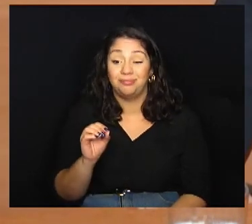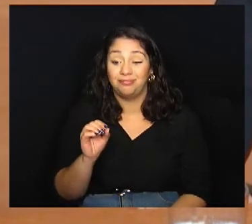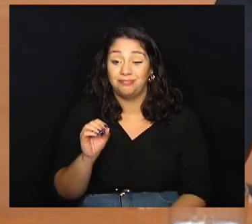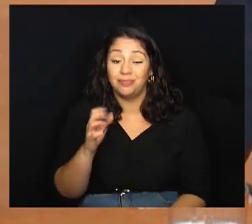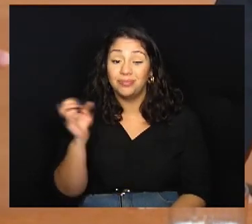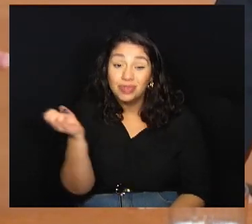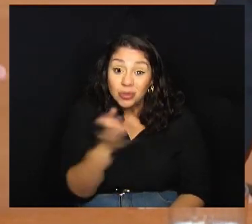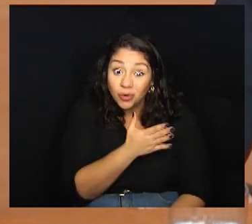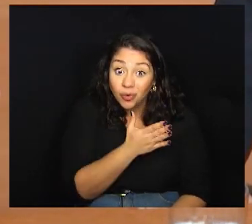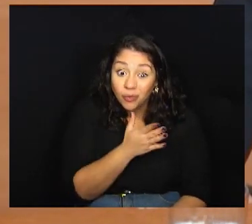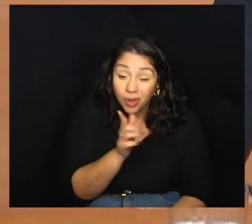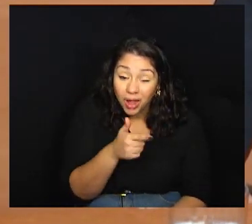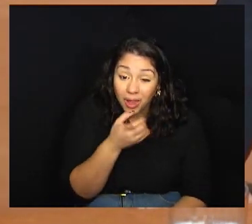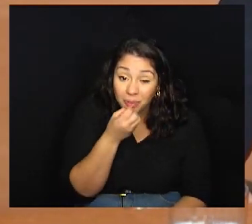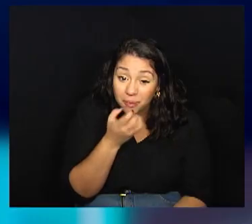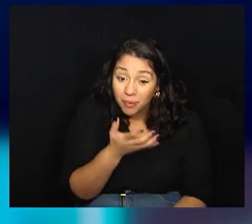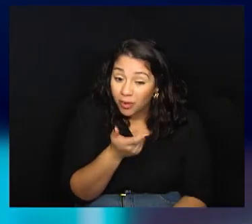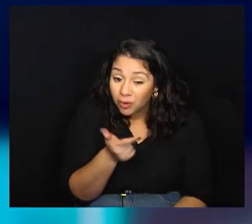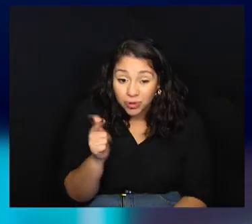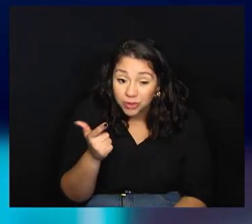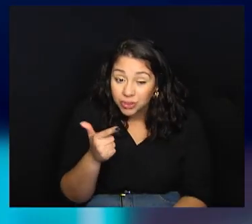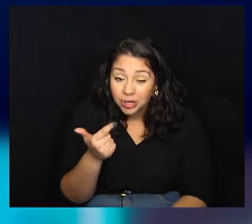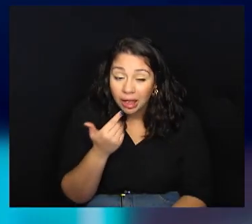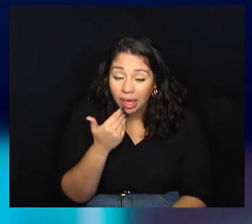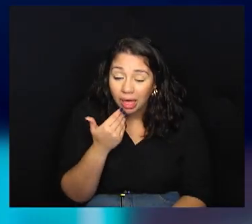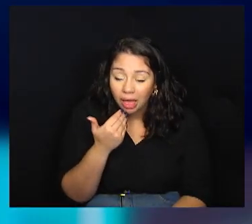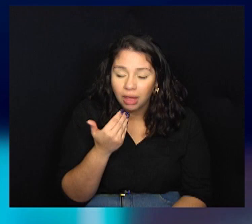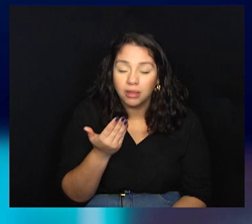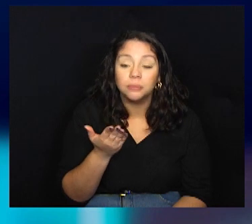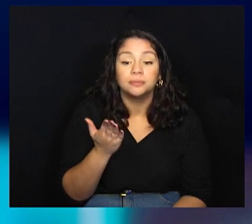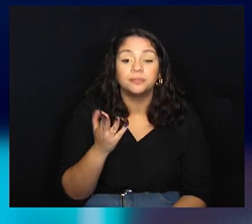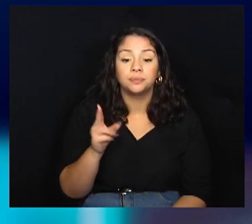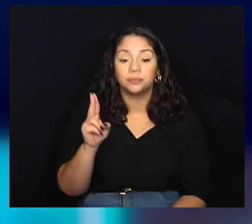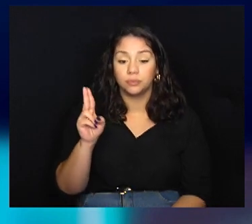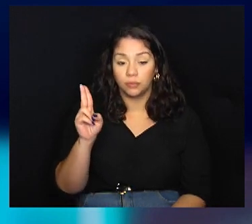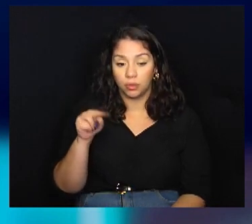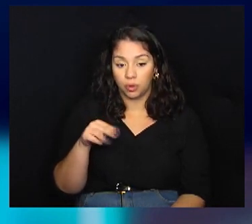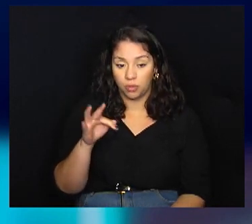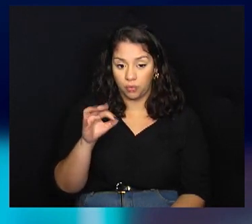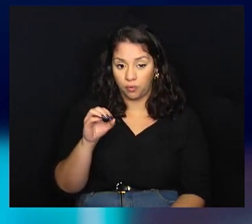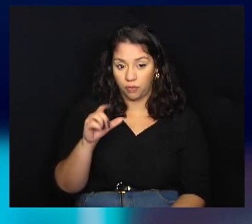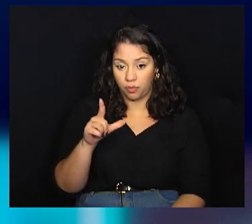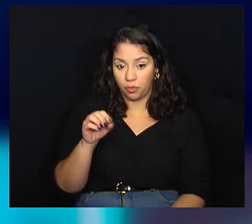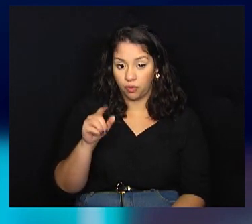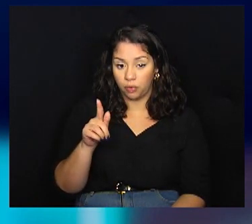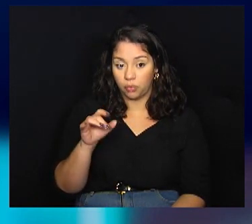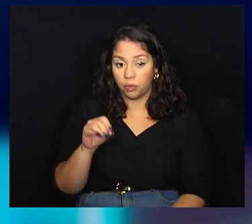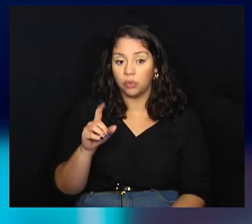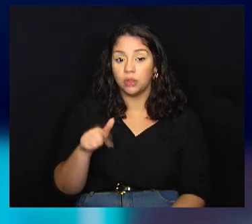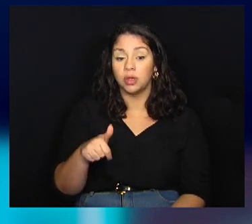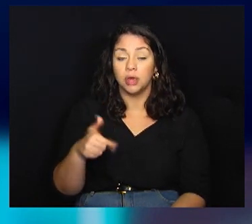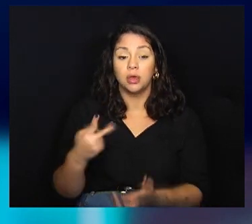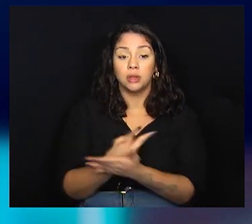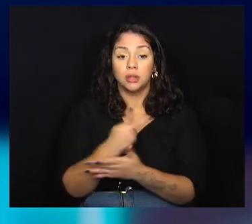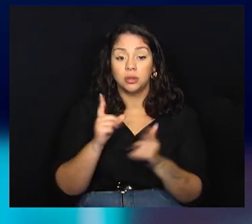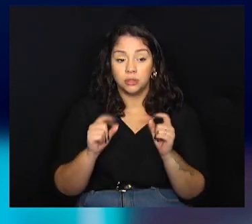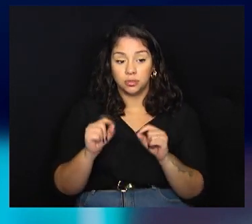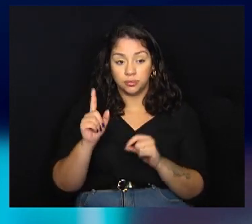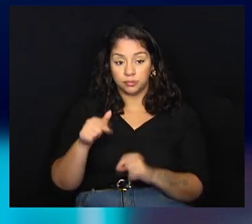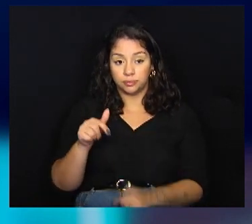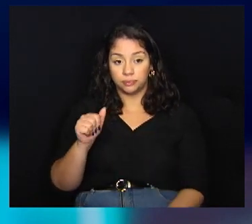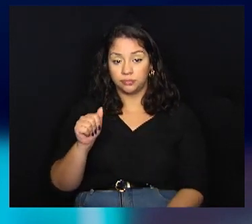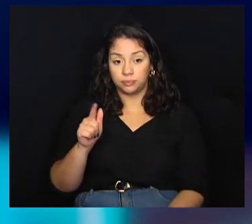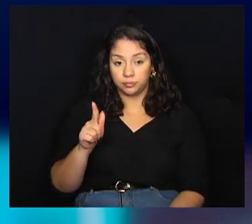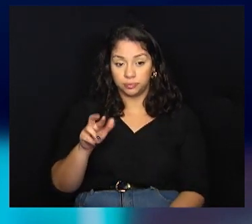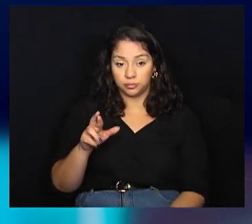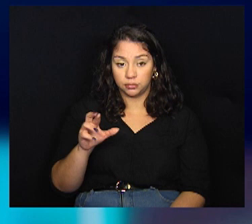bom, não veio com defeito. O ufólogo também abordou sobre o fenômeno conhecido como agroglifo. Isso aqui,